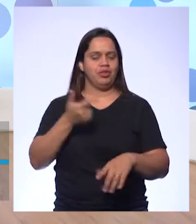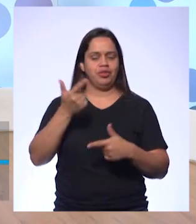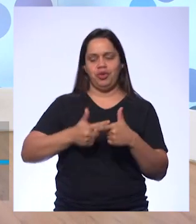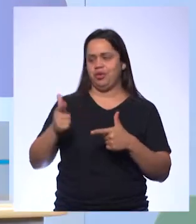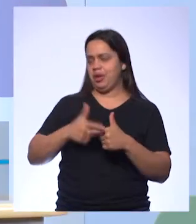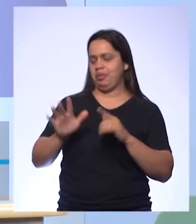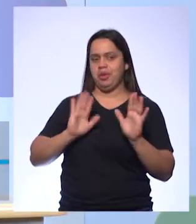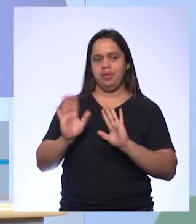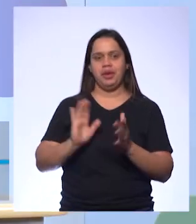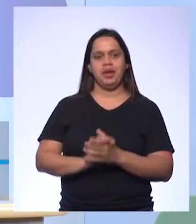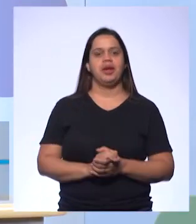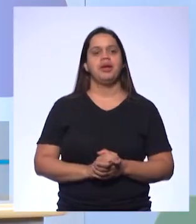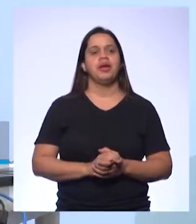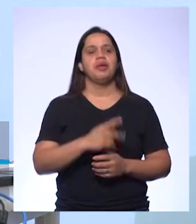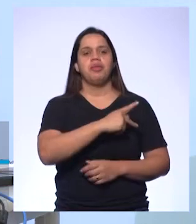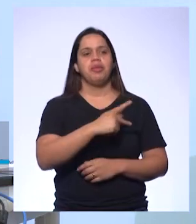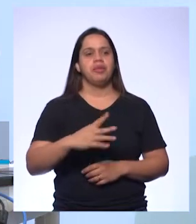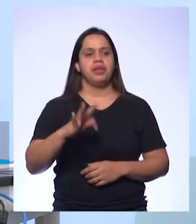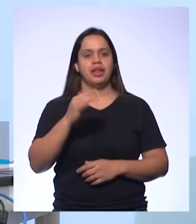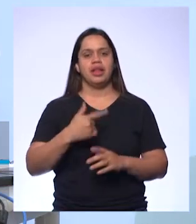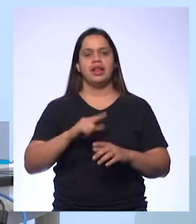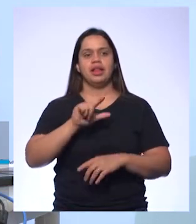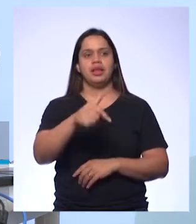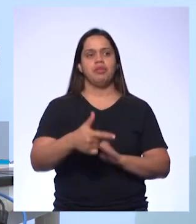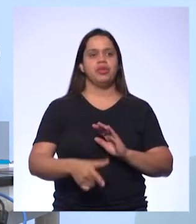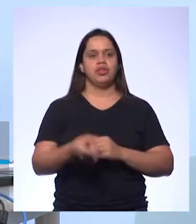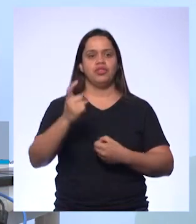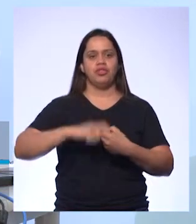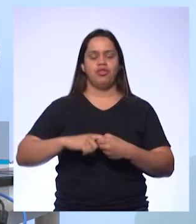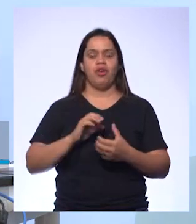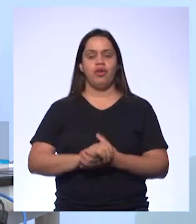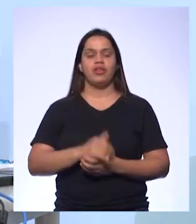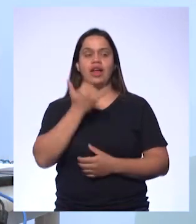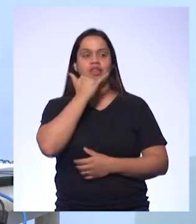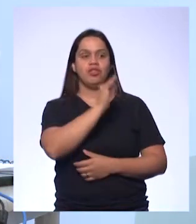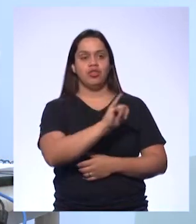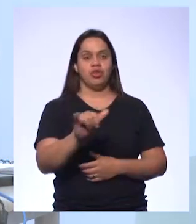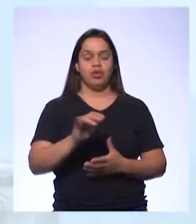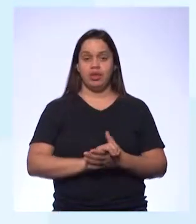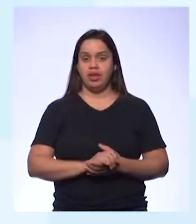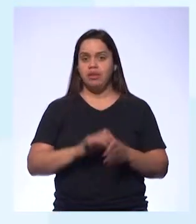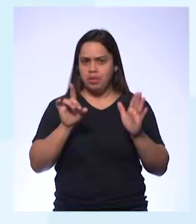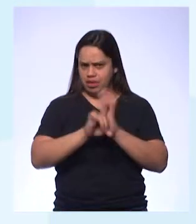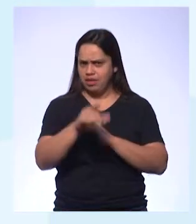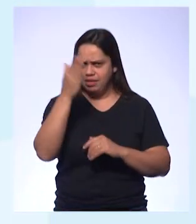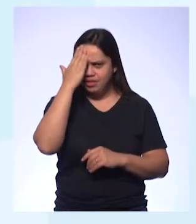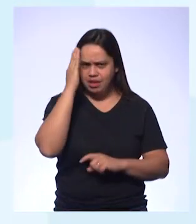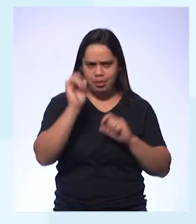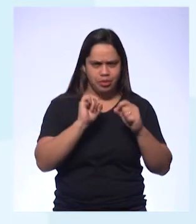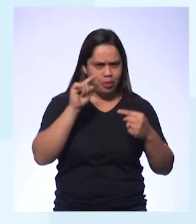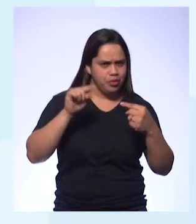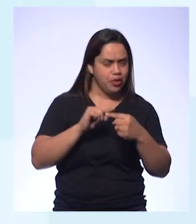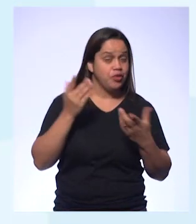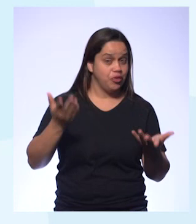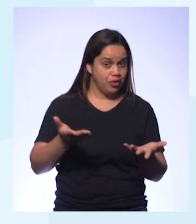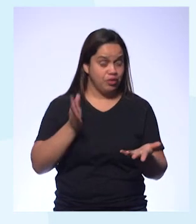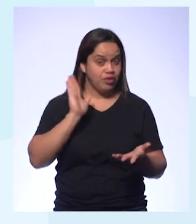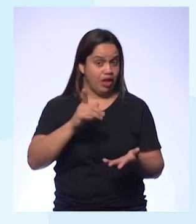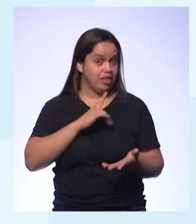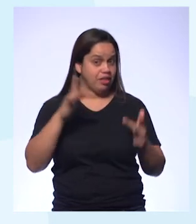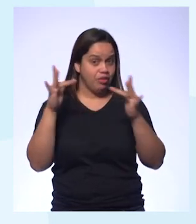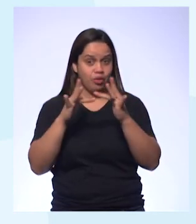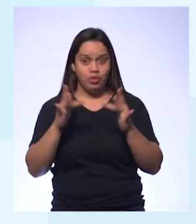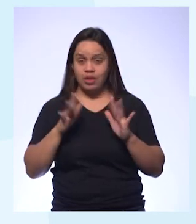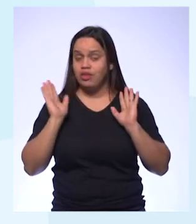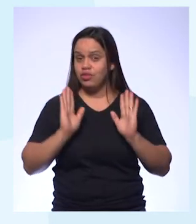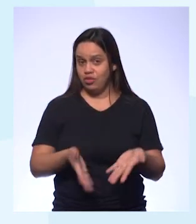gente adianta aqui o PPT, depois a gente volta. Ai, meu Deus, Você desculpa. sabe o que é uma verdade. enciclopédia? Qual a sua finalidade? Já teve algum contato